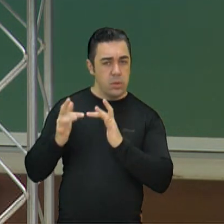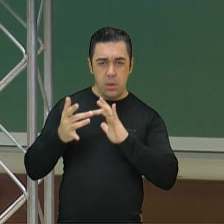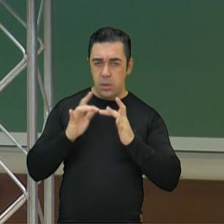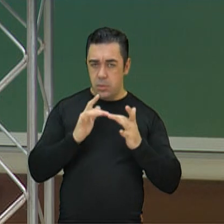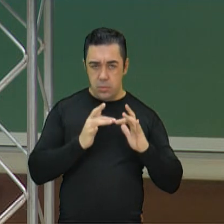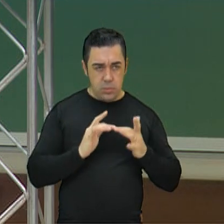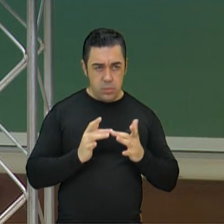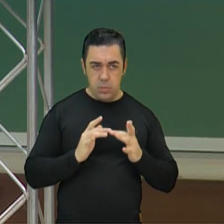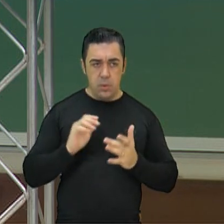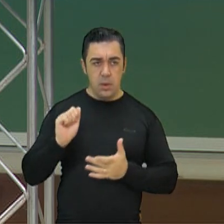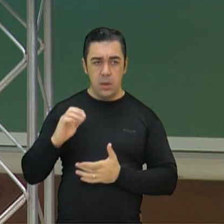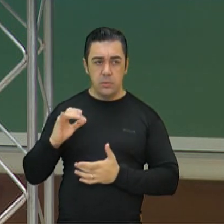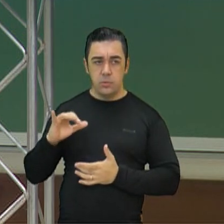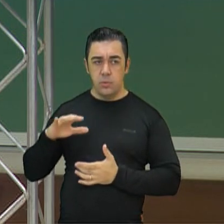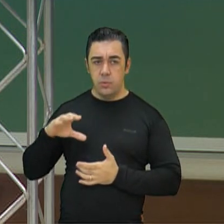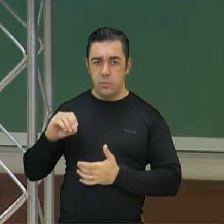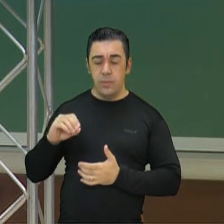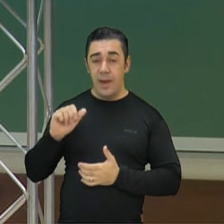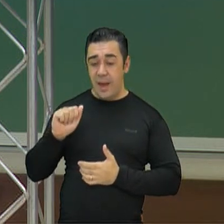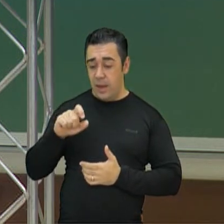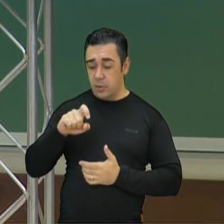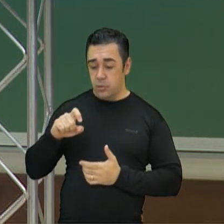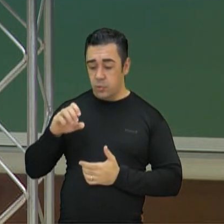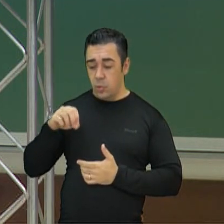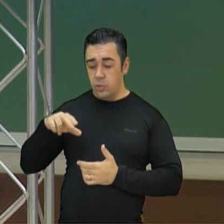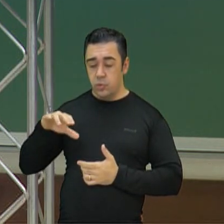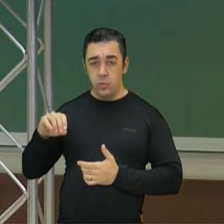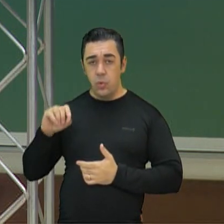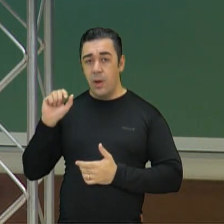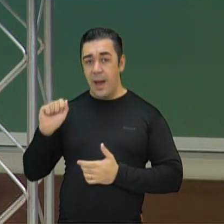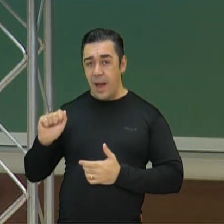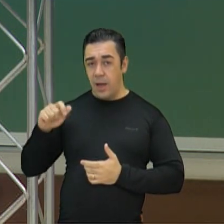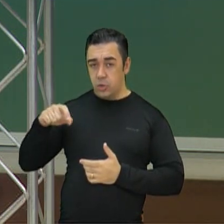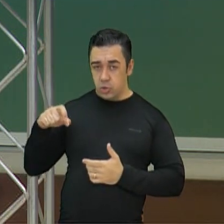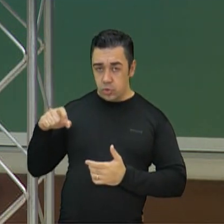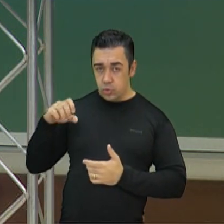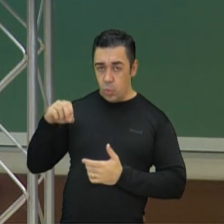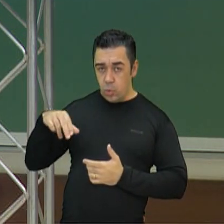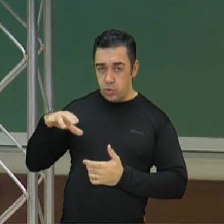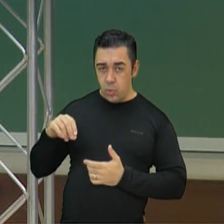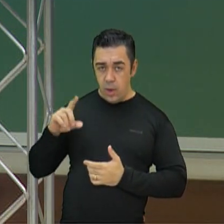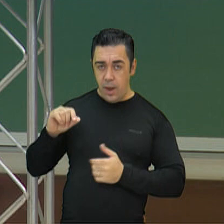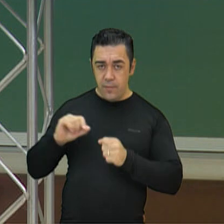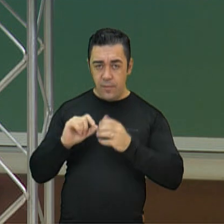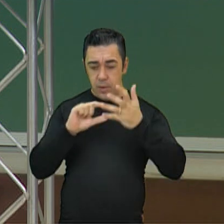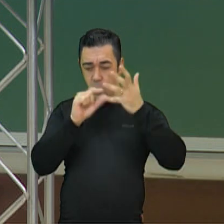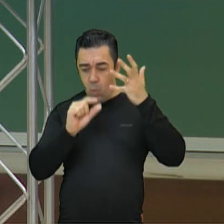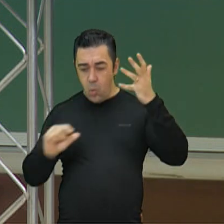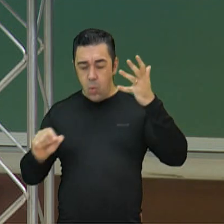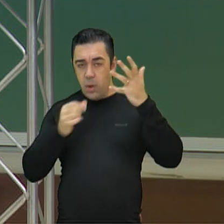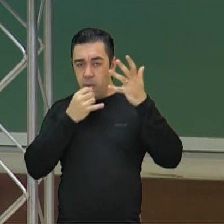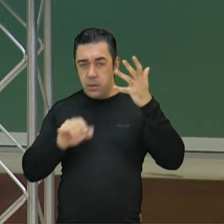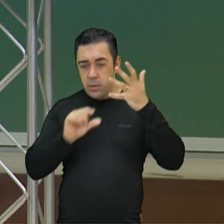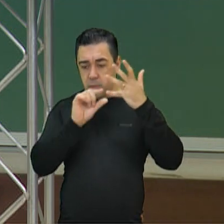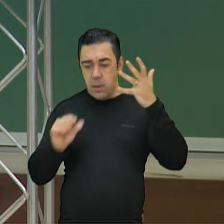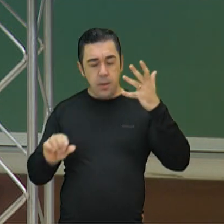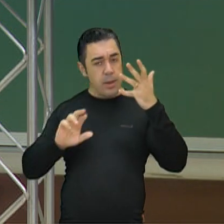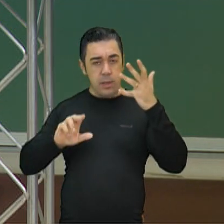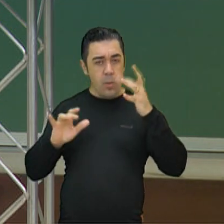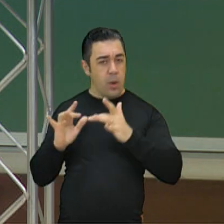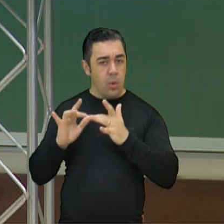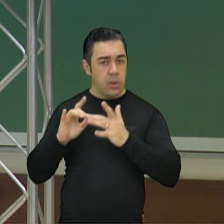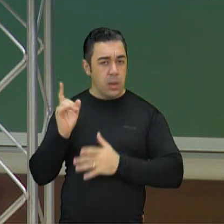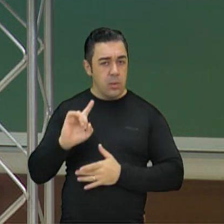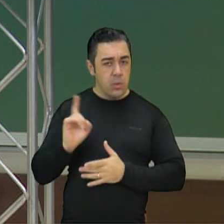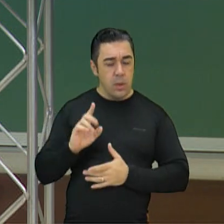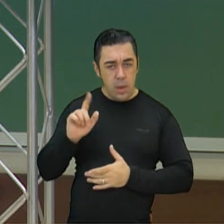o neurônio e o axônio. O axônio é o condutor, né, mas não é a região de contato. Tá? Então a letra